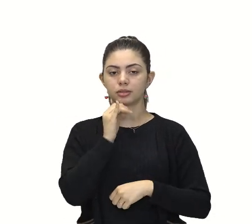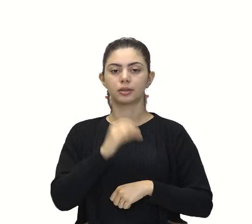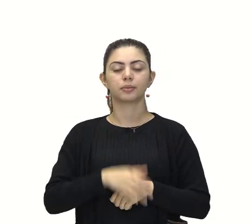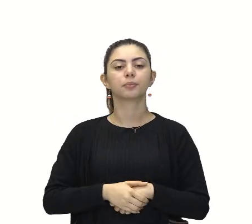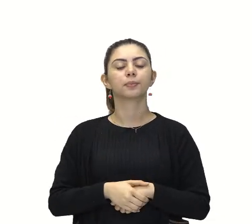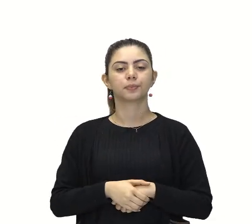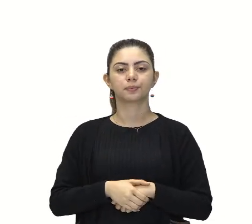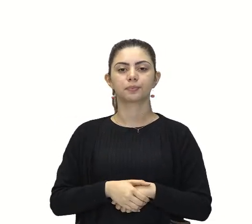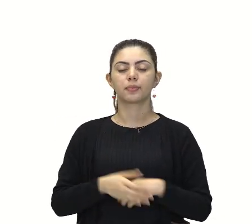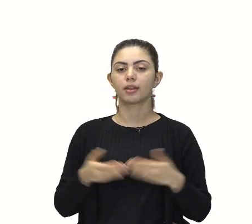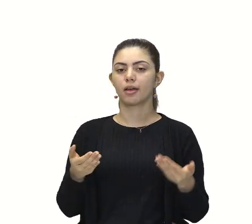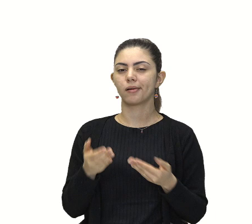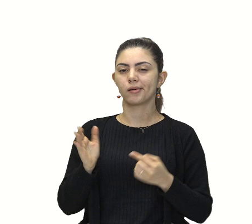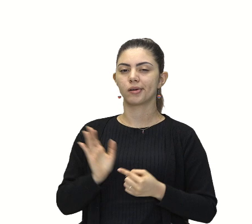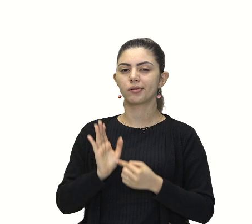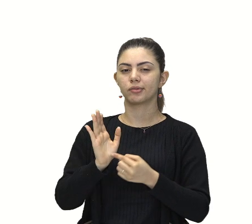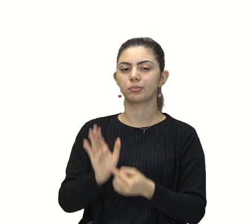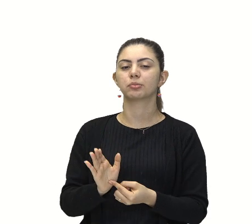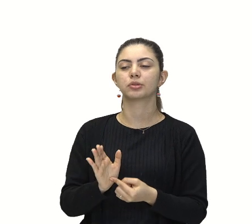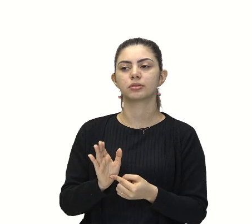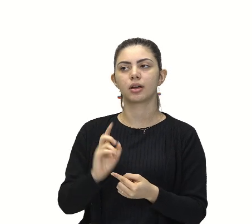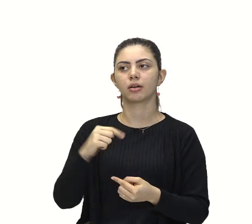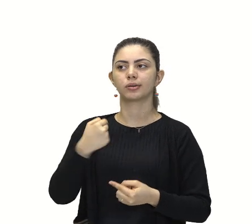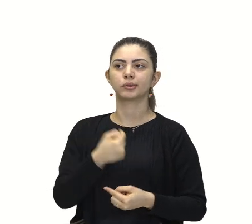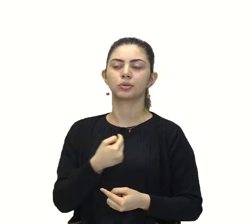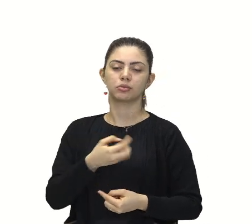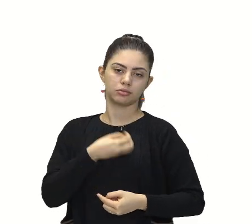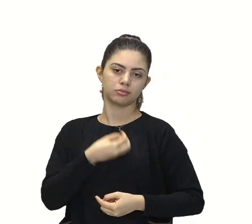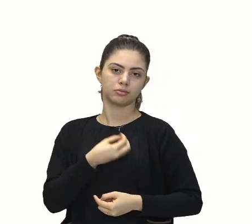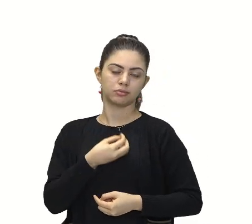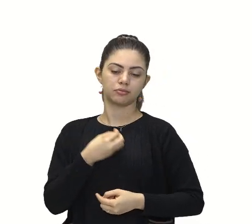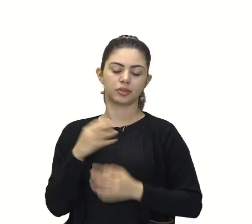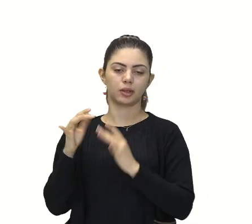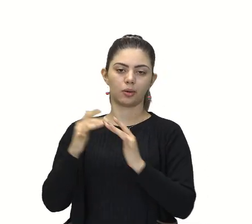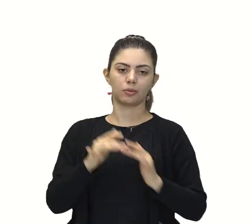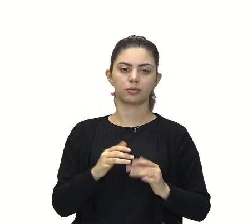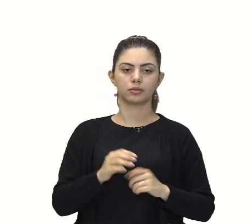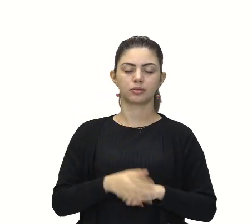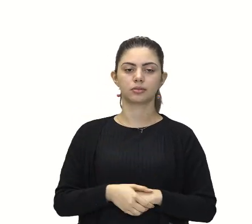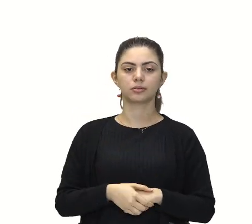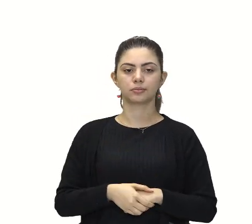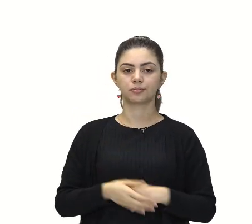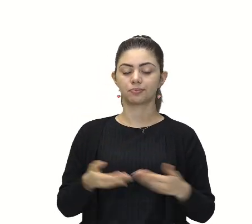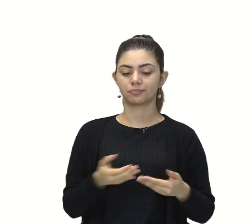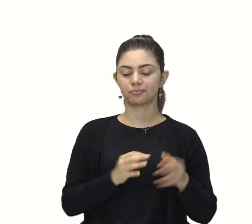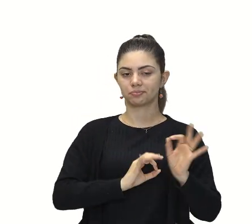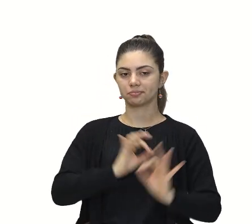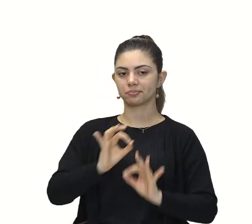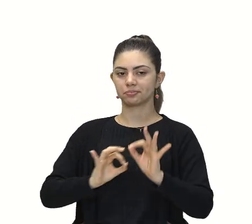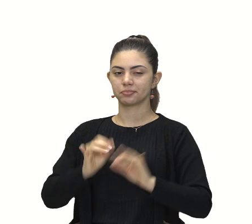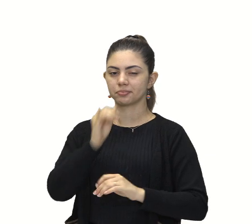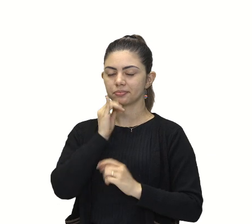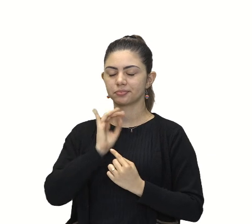para o nosso contexto. Deixa eu escrever aqui.